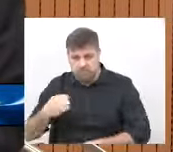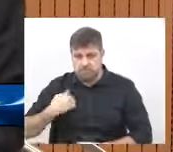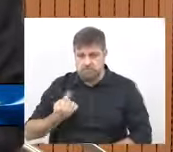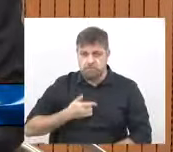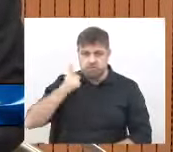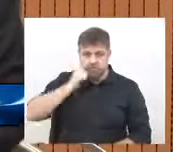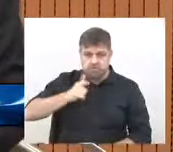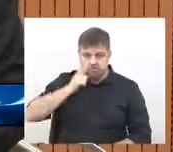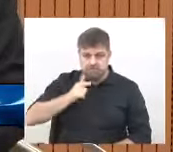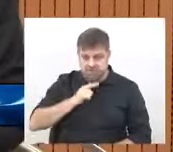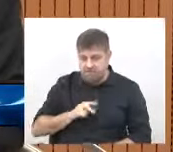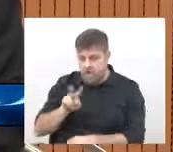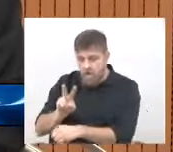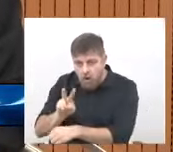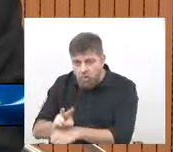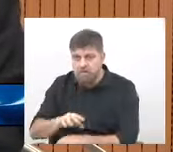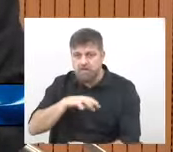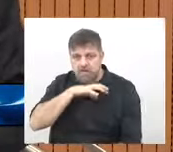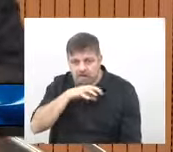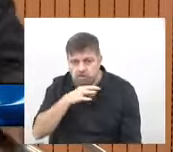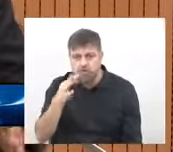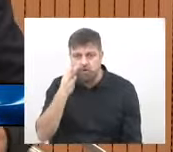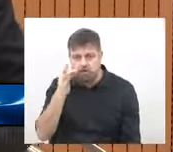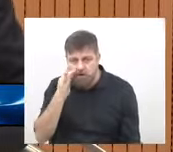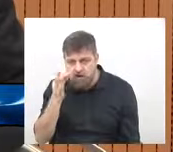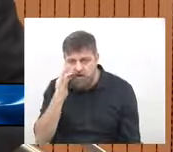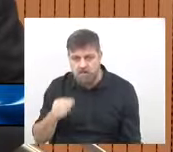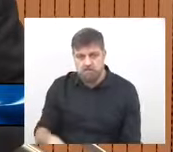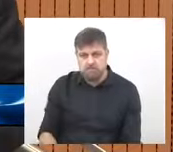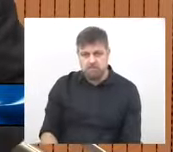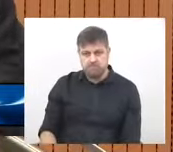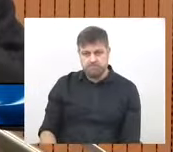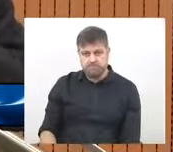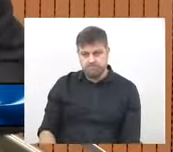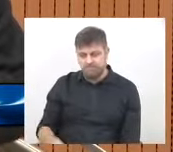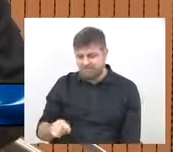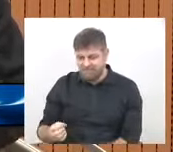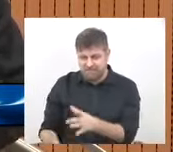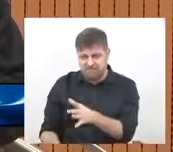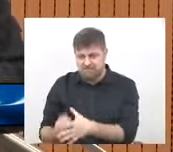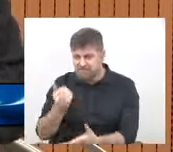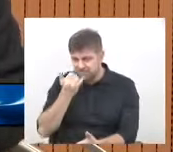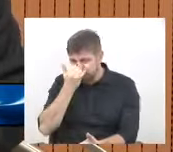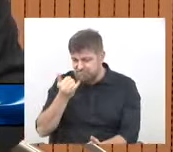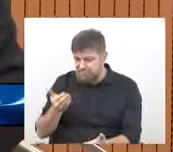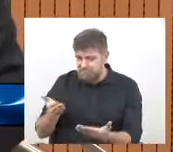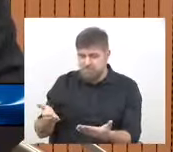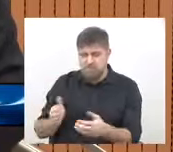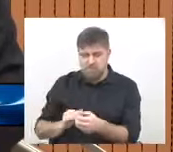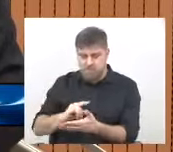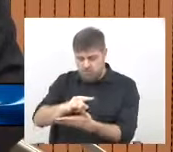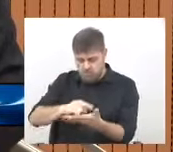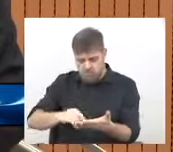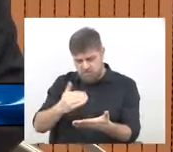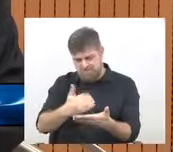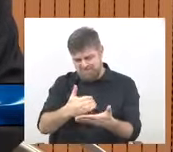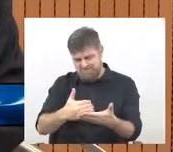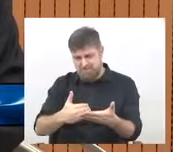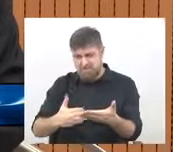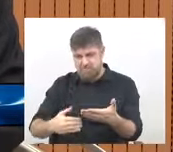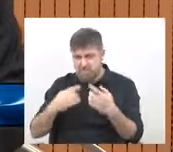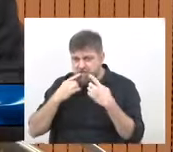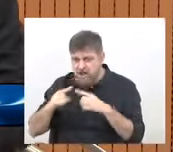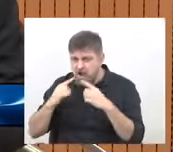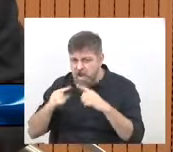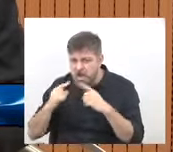conseguimos defender aqueles que não têm capacidade de defesa, e este é um dos casos específicos desta moção, que protesta